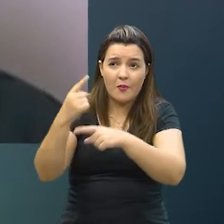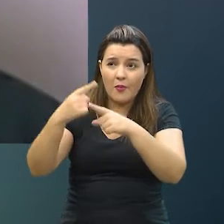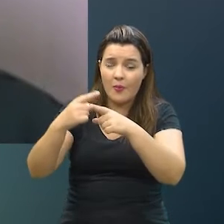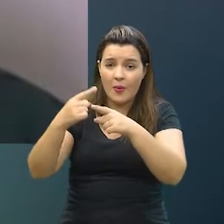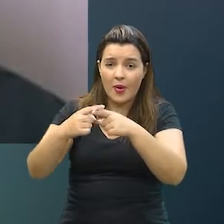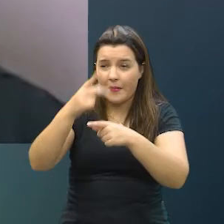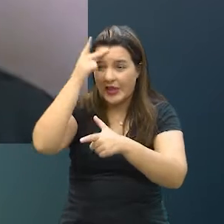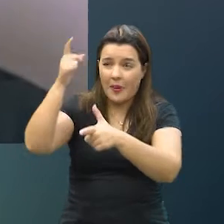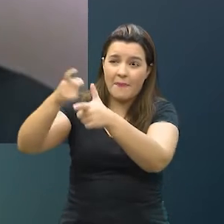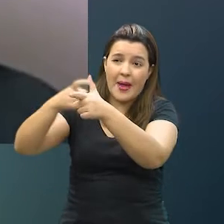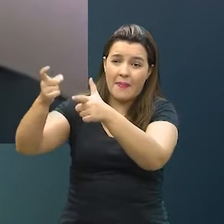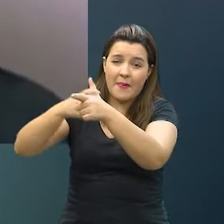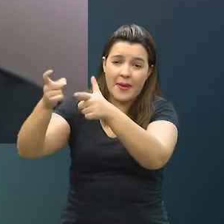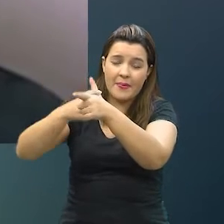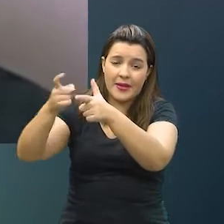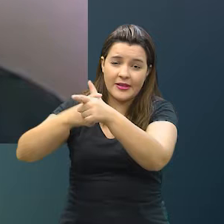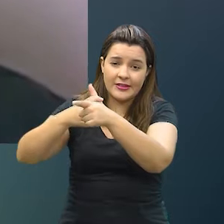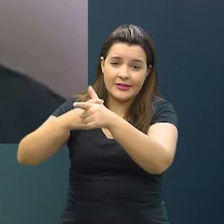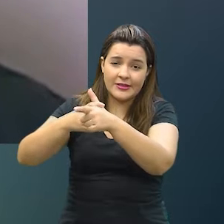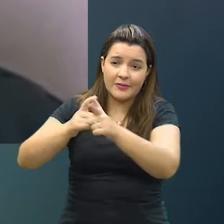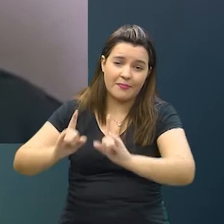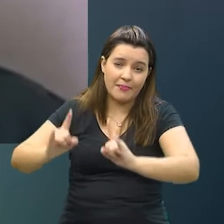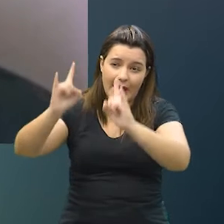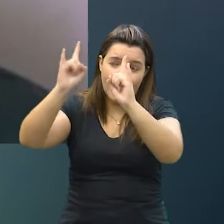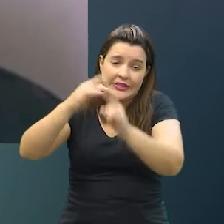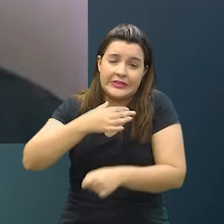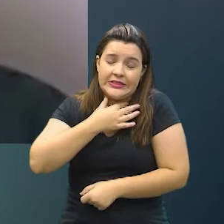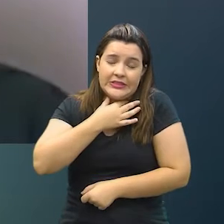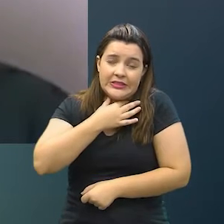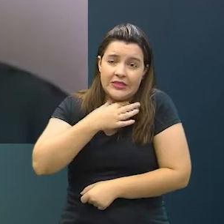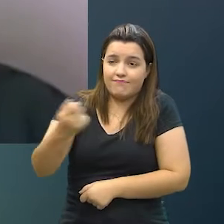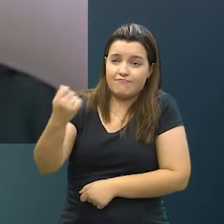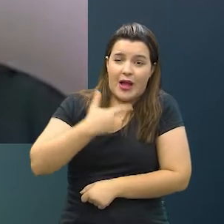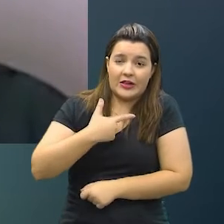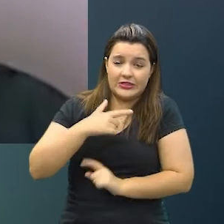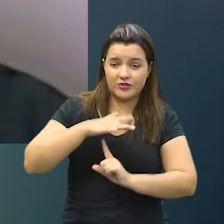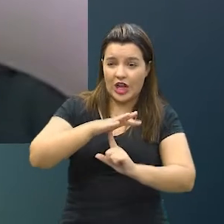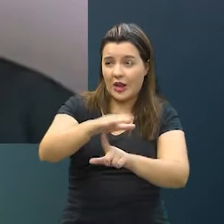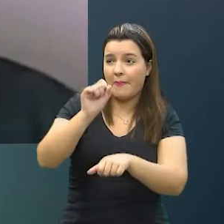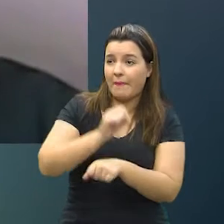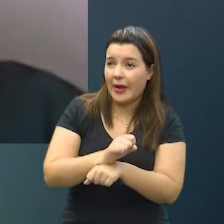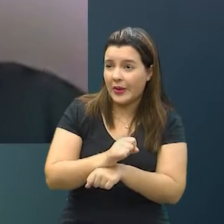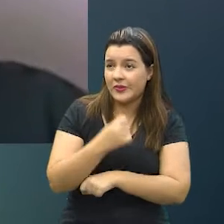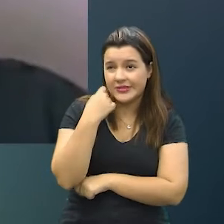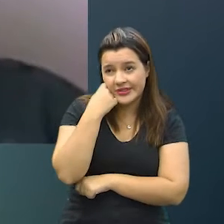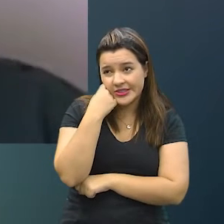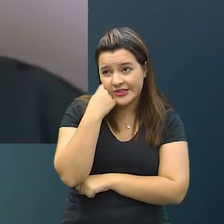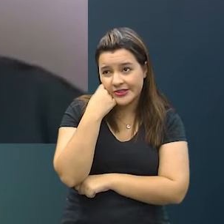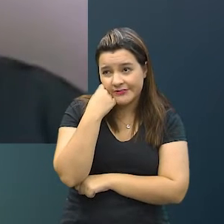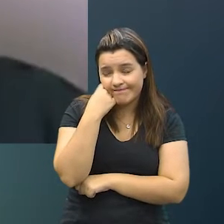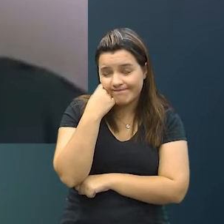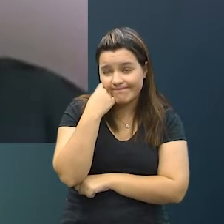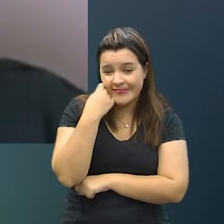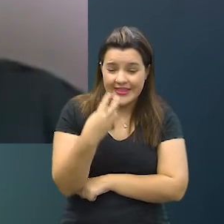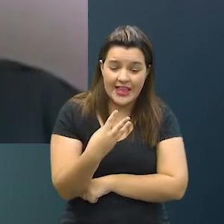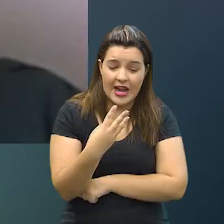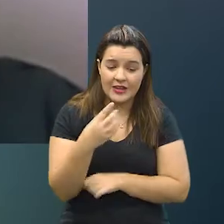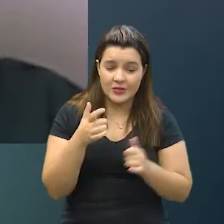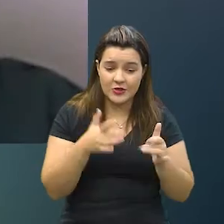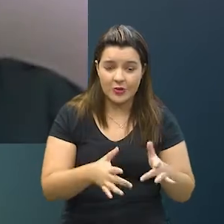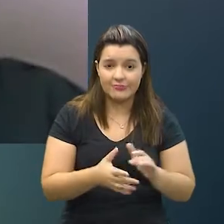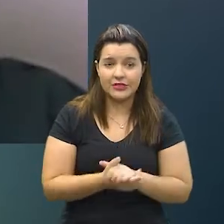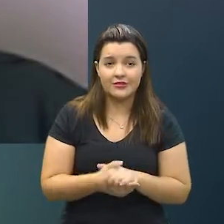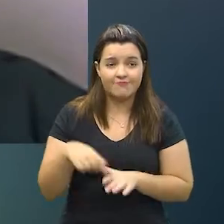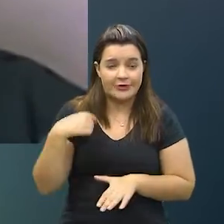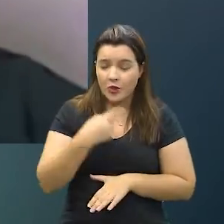causa da inadimplência dos condôminos que não teria como pagar o serviço de jardinagem. Então, o que acontece? A gente começou a